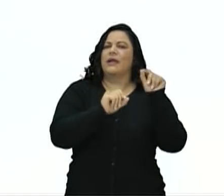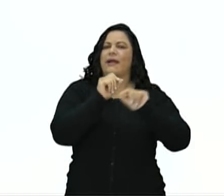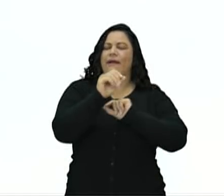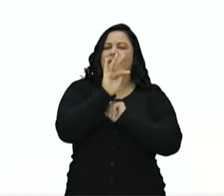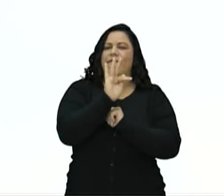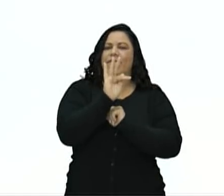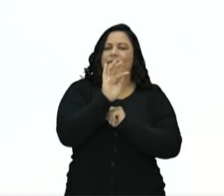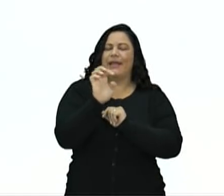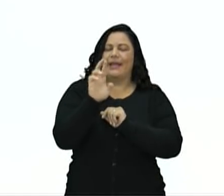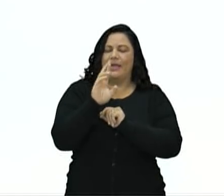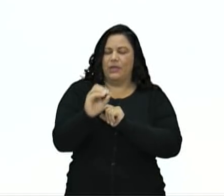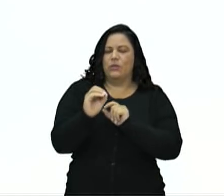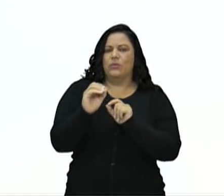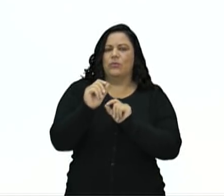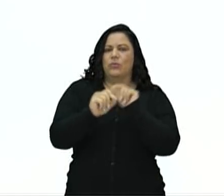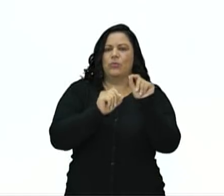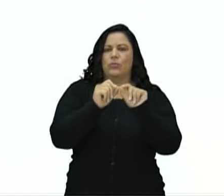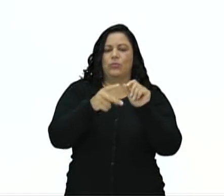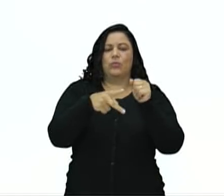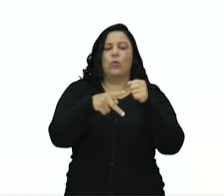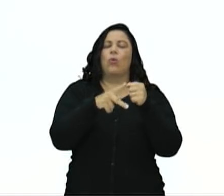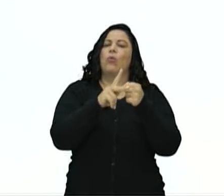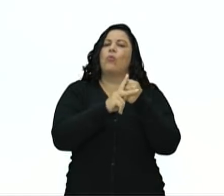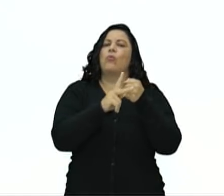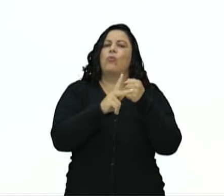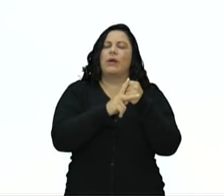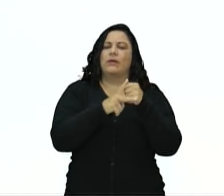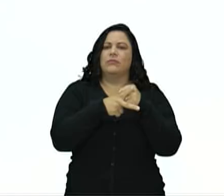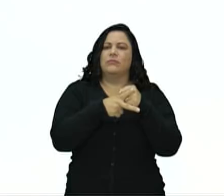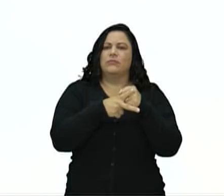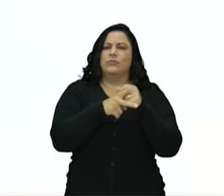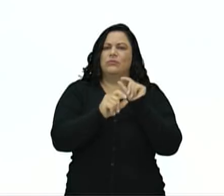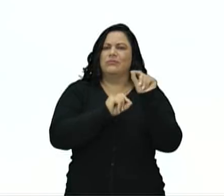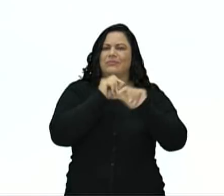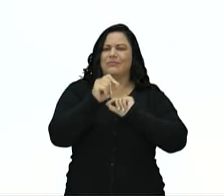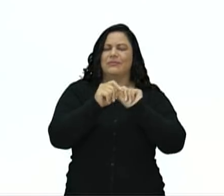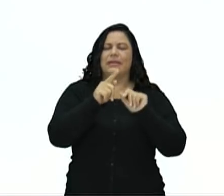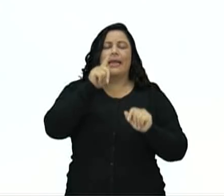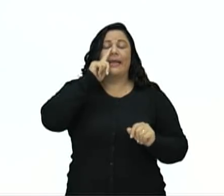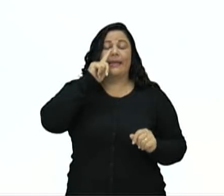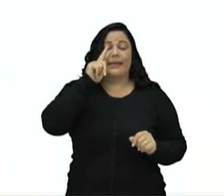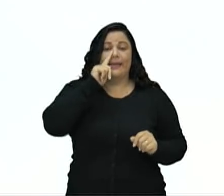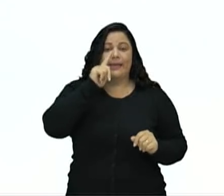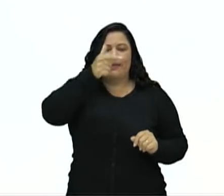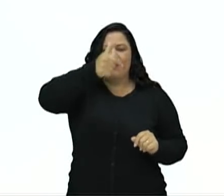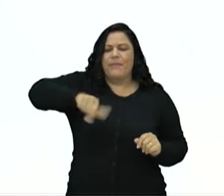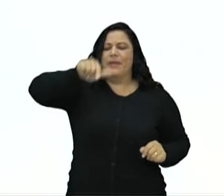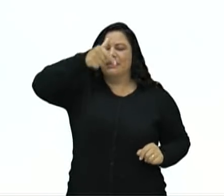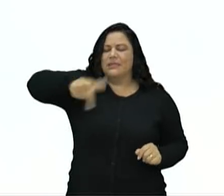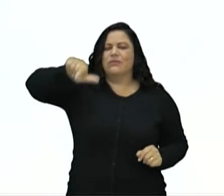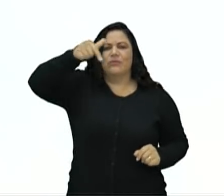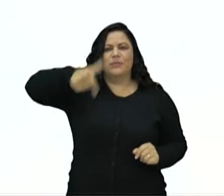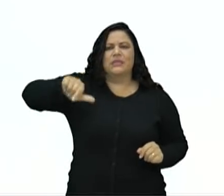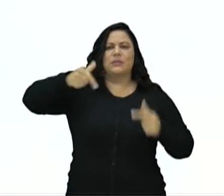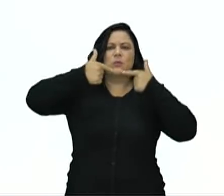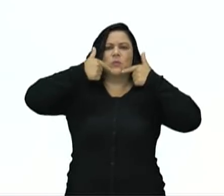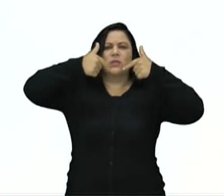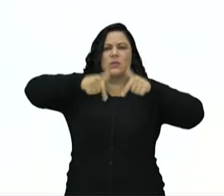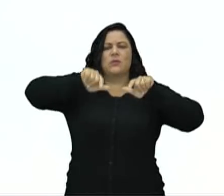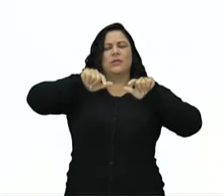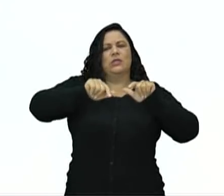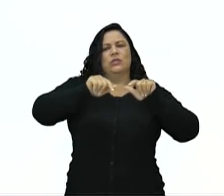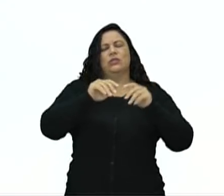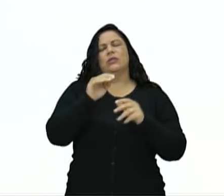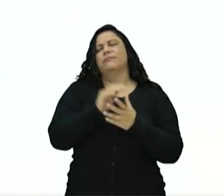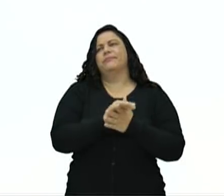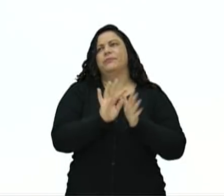fero é classificada como verbo em grego, né? A repetição, conforme a linguística textual, pode ser